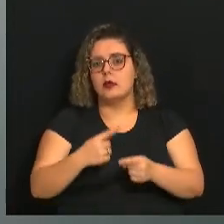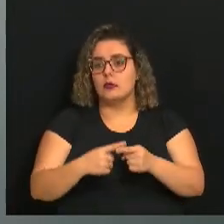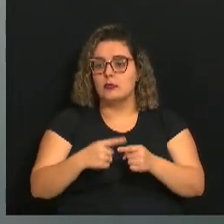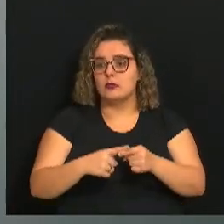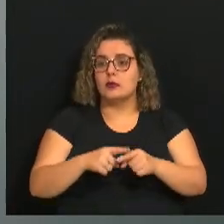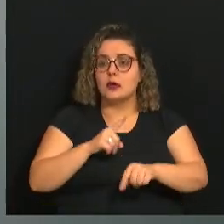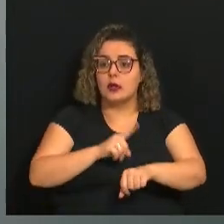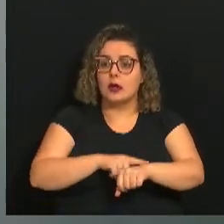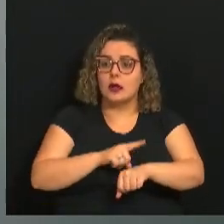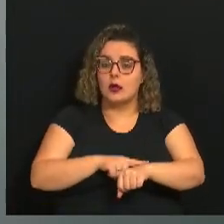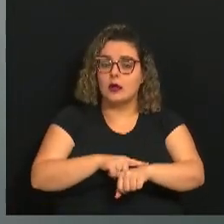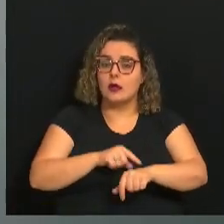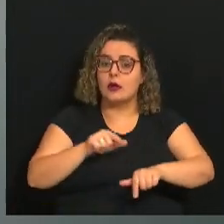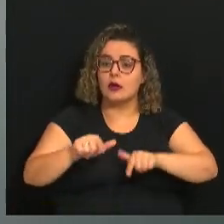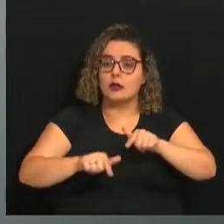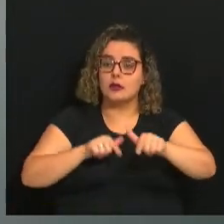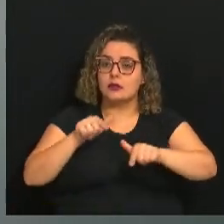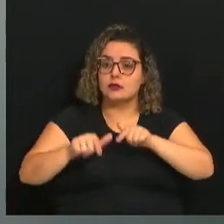trabalho